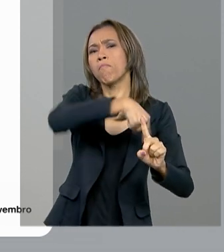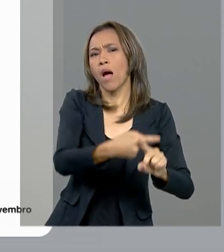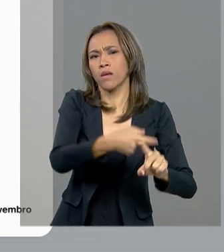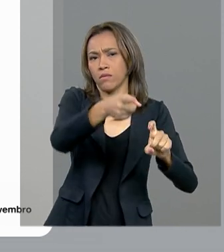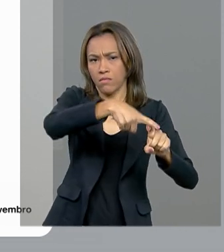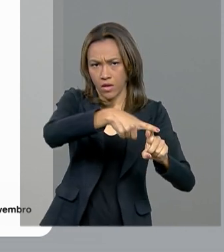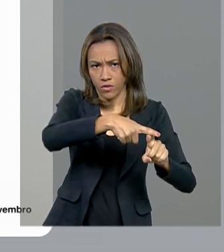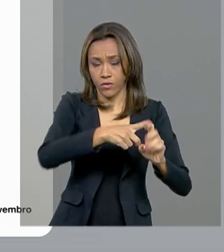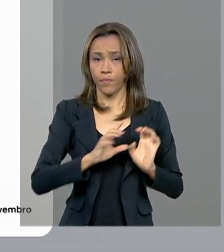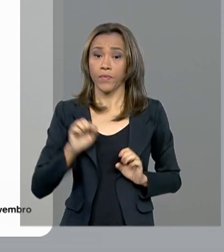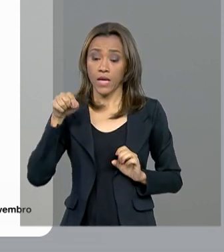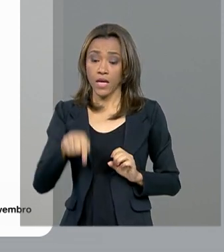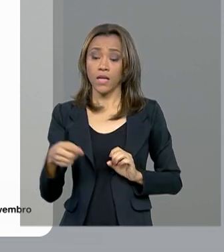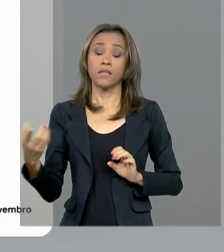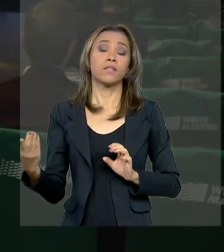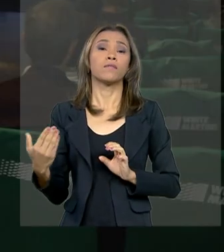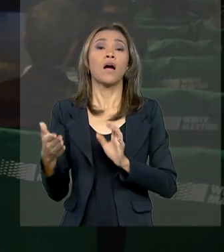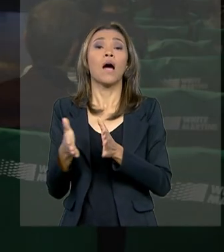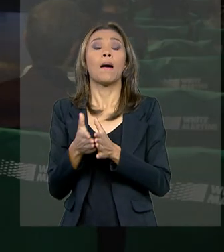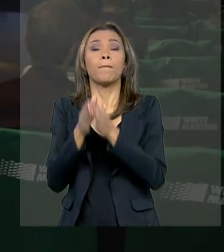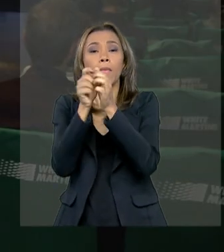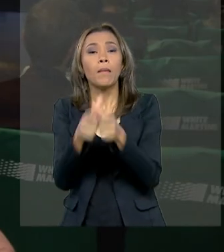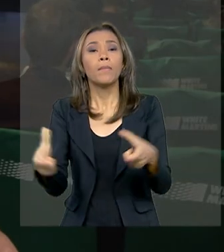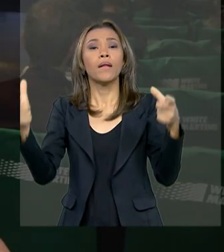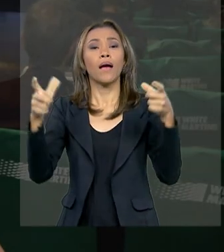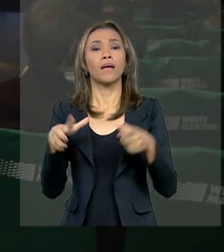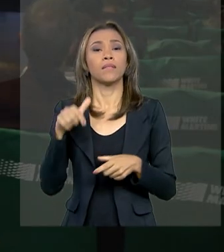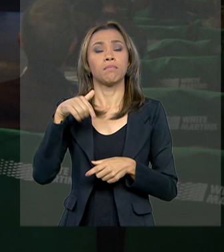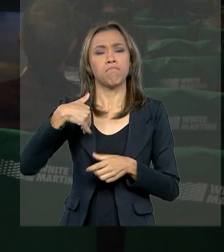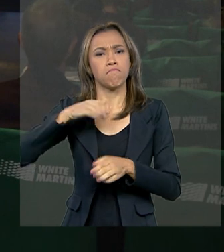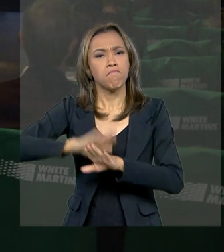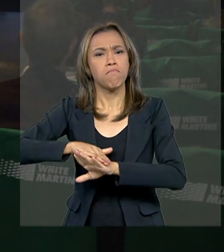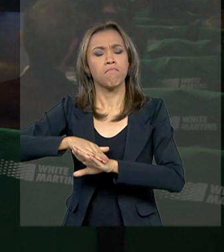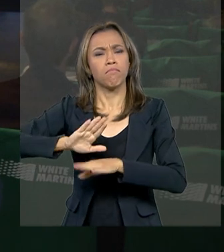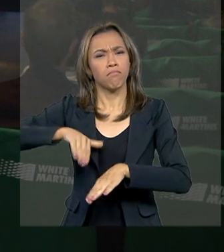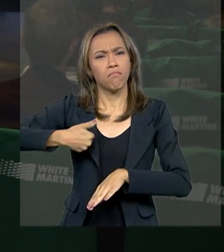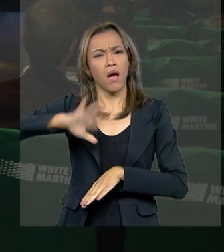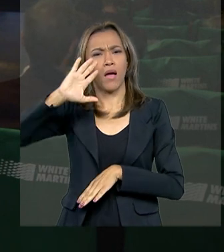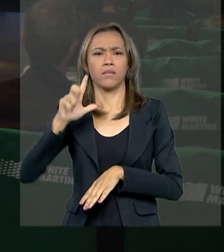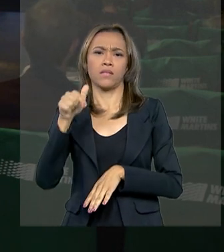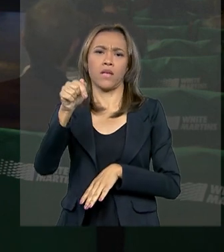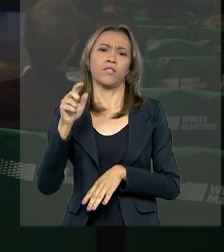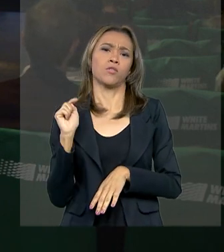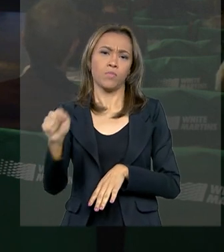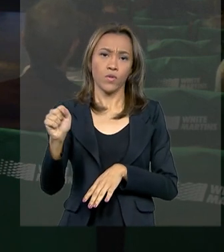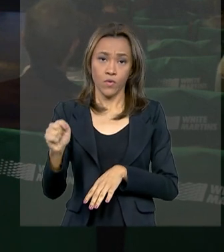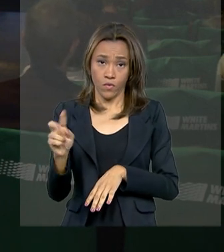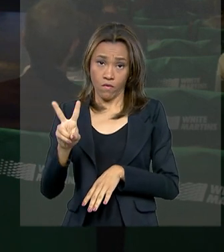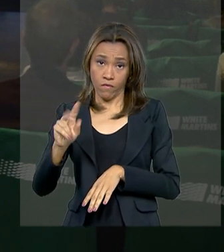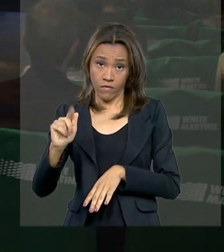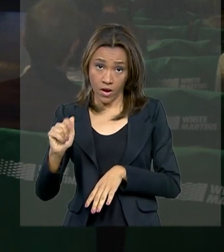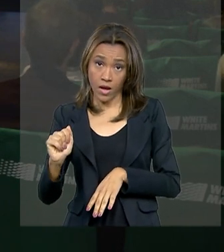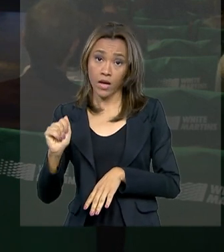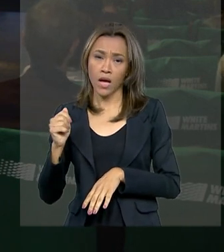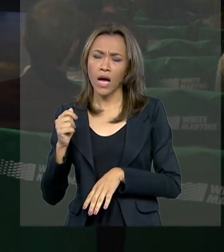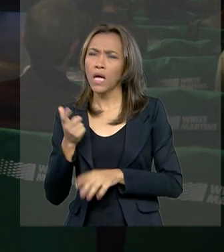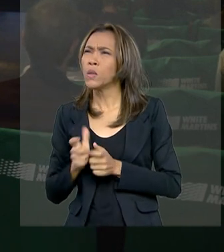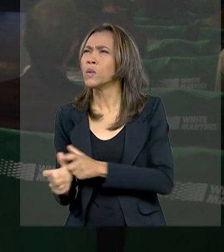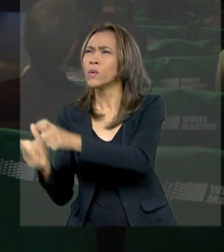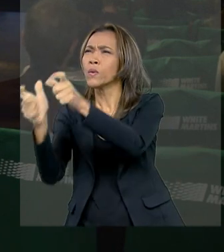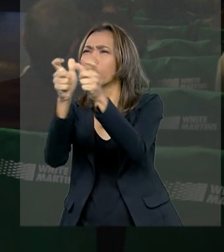vai ampliar em 7 mil vagas a oferta desses profissionais nas regiões, nos municípios mais carentes do